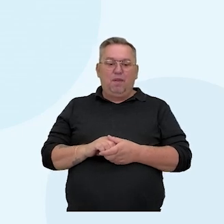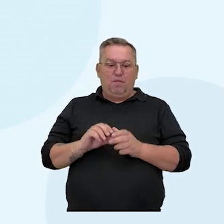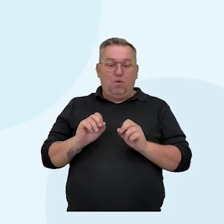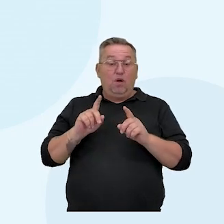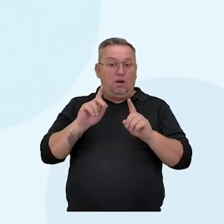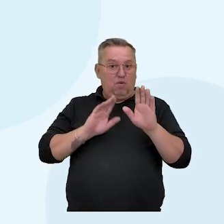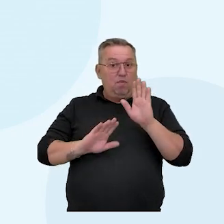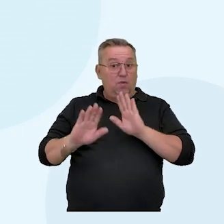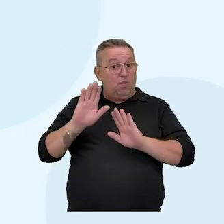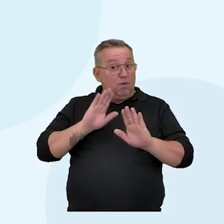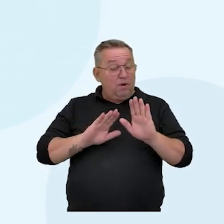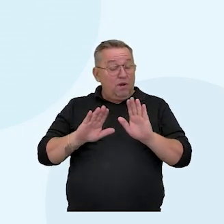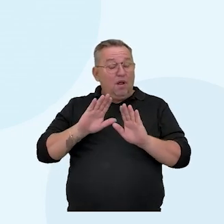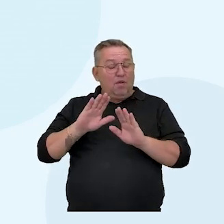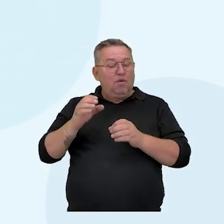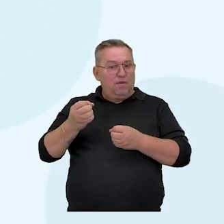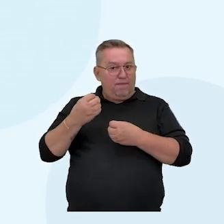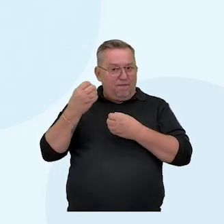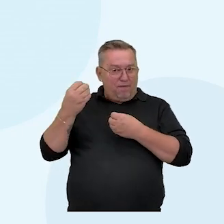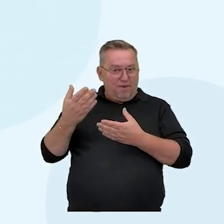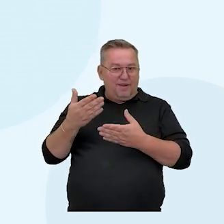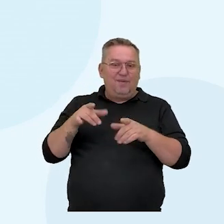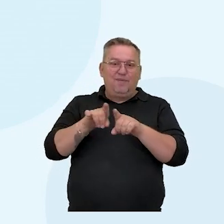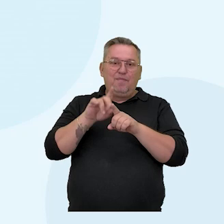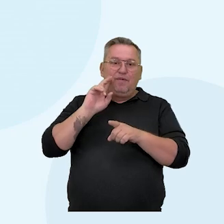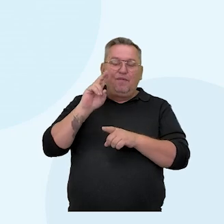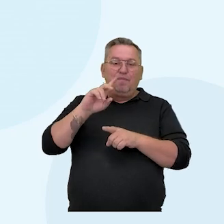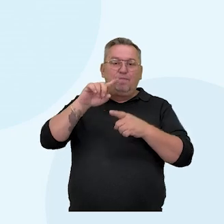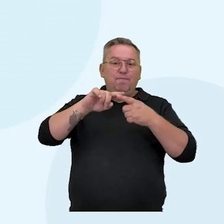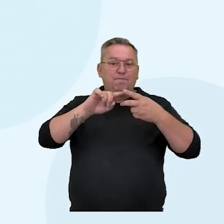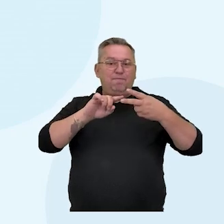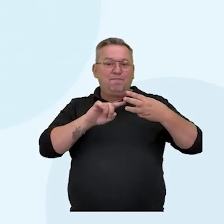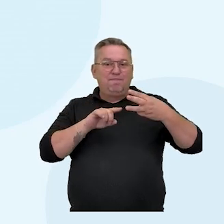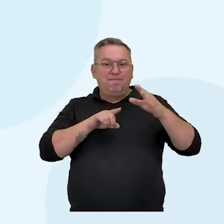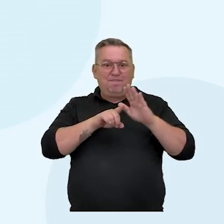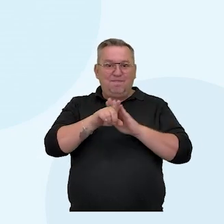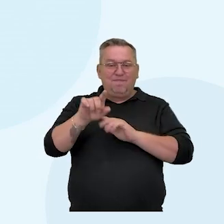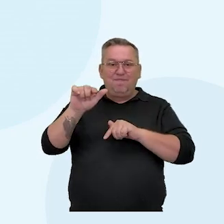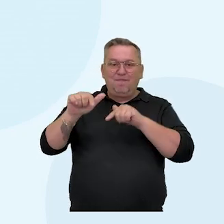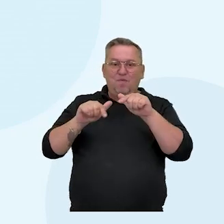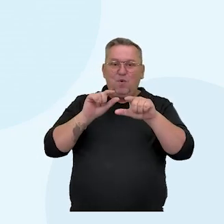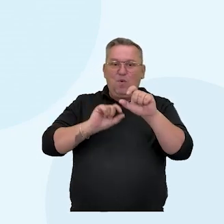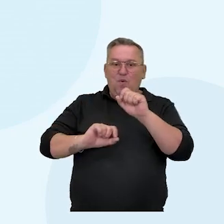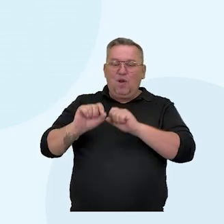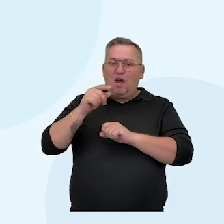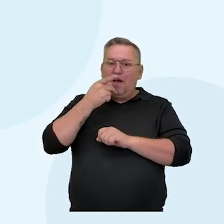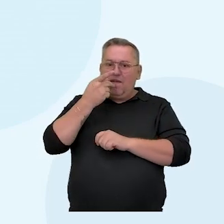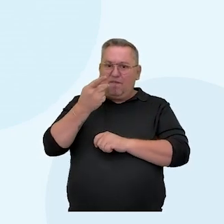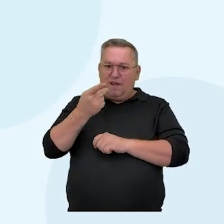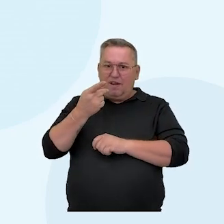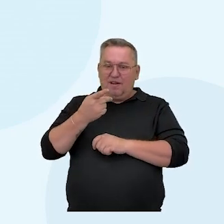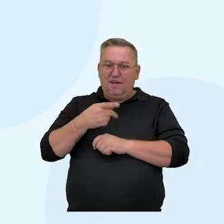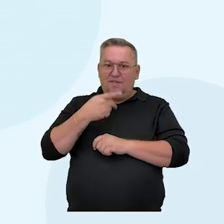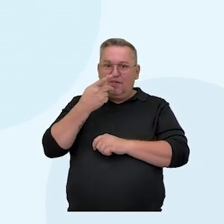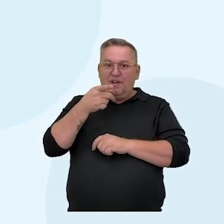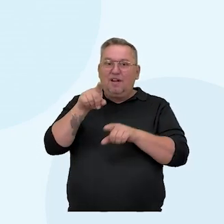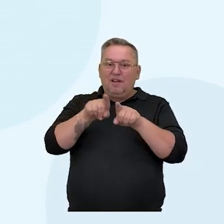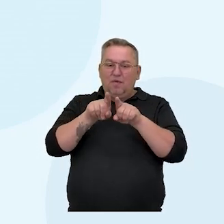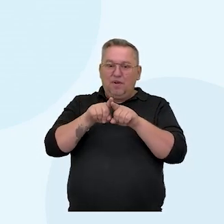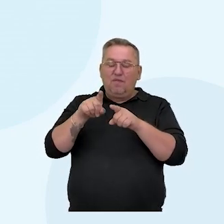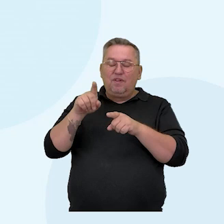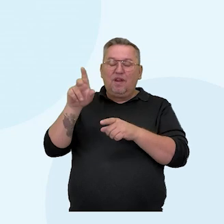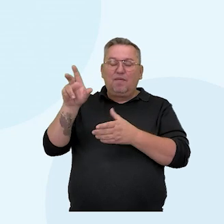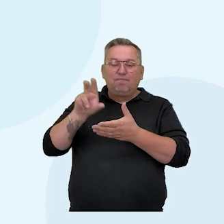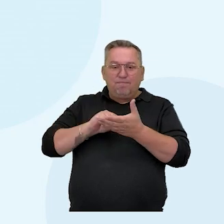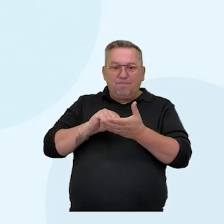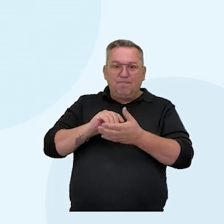Toma muito cuidado com isso para não confundir os dois. Então, a gente viu essas 3 perguntas aqui. Vamos trabalhar um pouquinho pronúncia, Fabi? Eu vou falar, aí você repete,